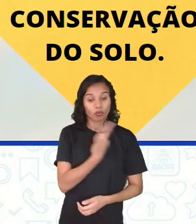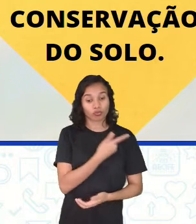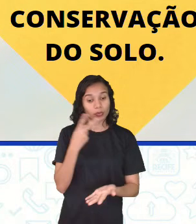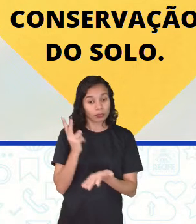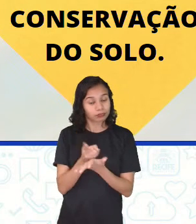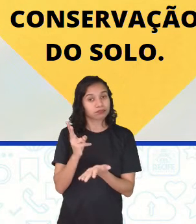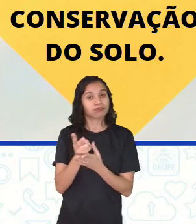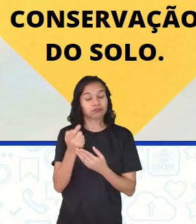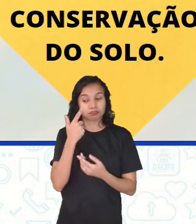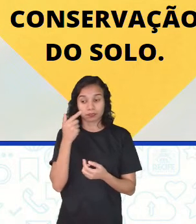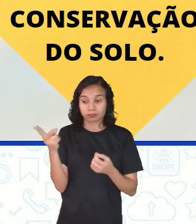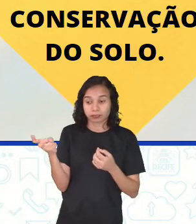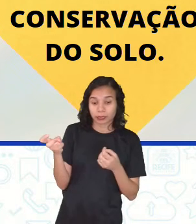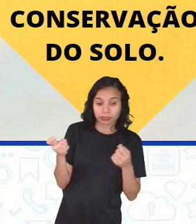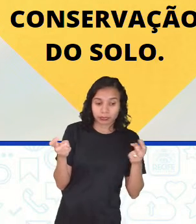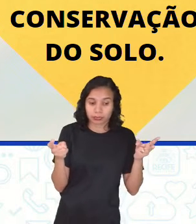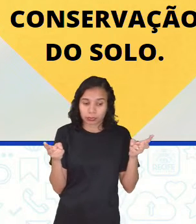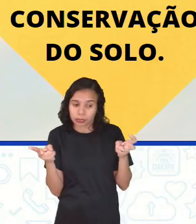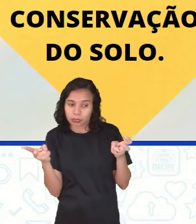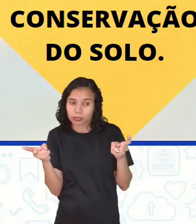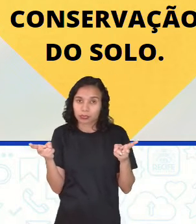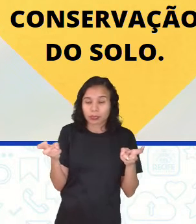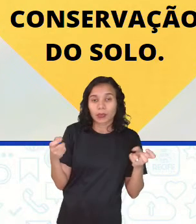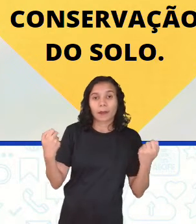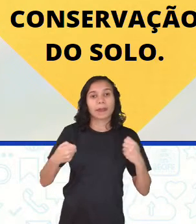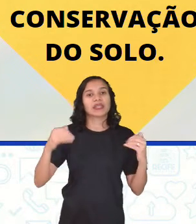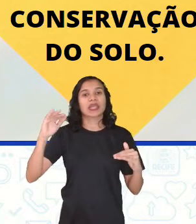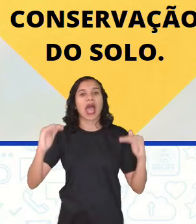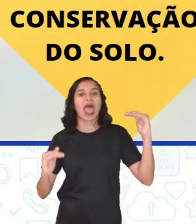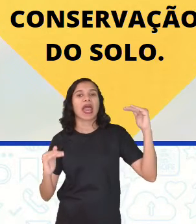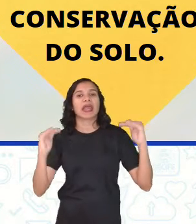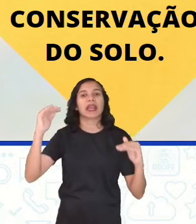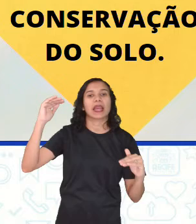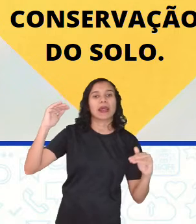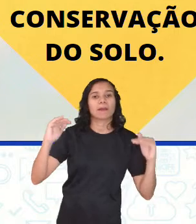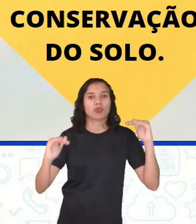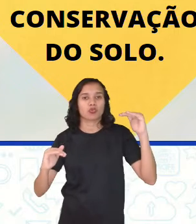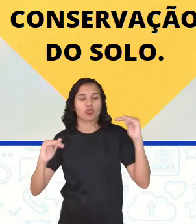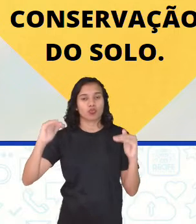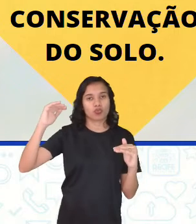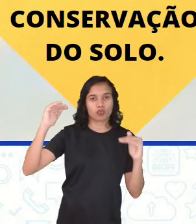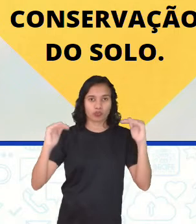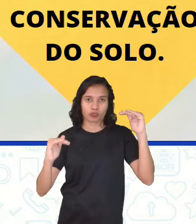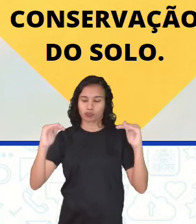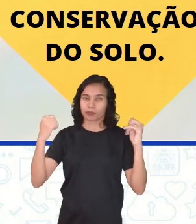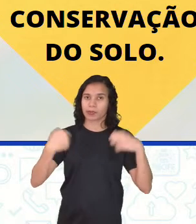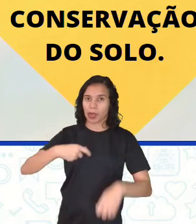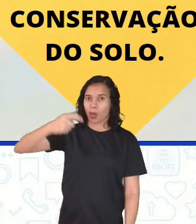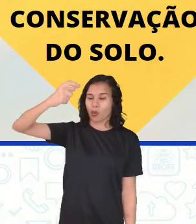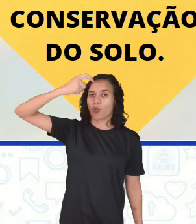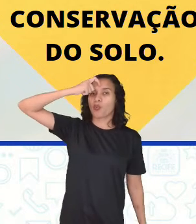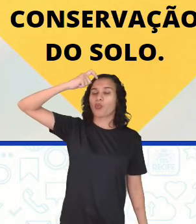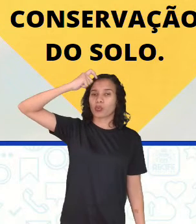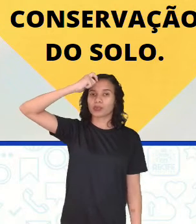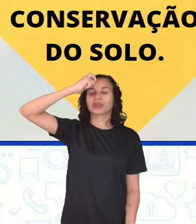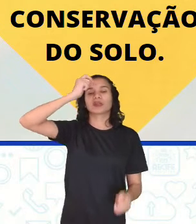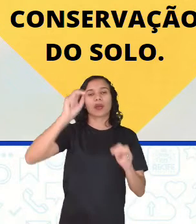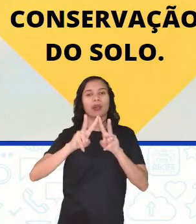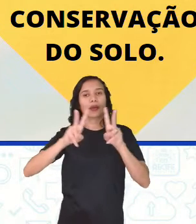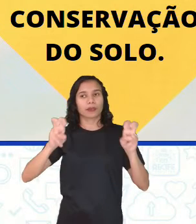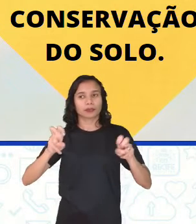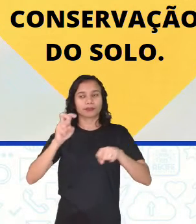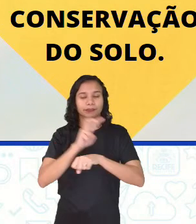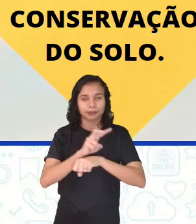sempre se colocando, né, que é preciso ter um equilíbrio. É preciso que esse agricultor ele seja consciente no que diz